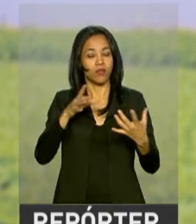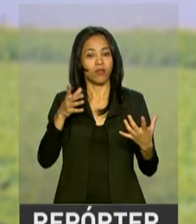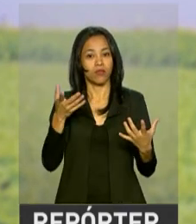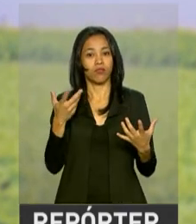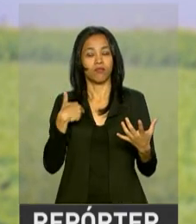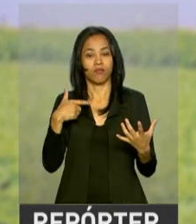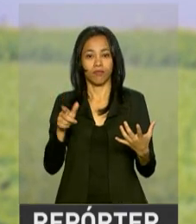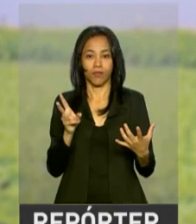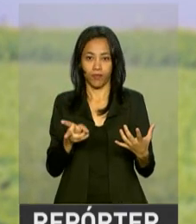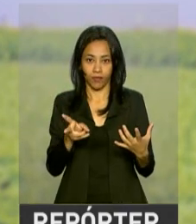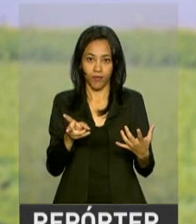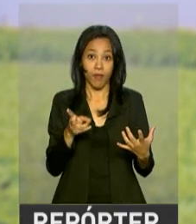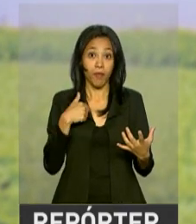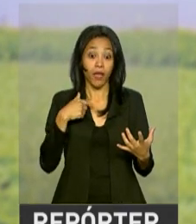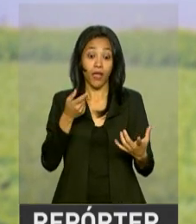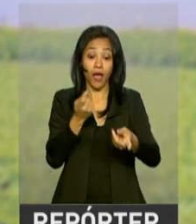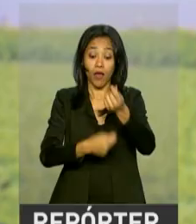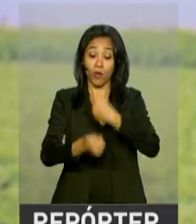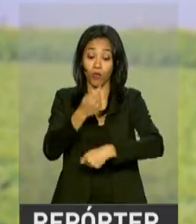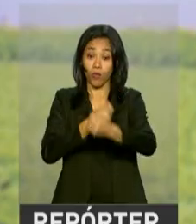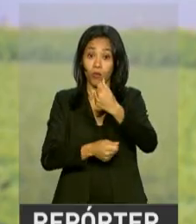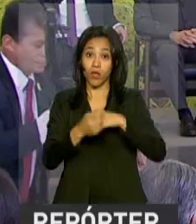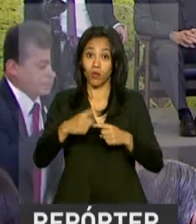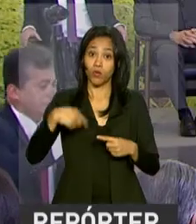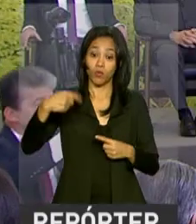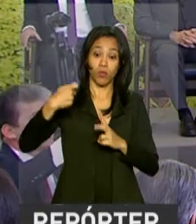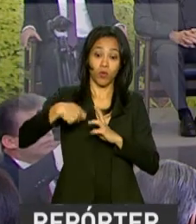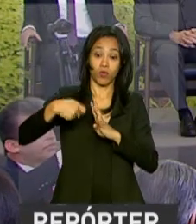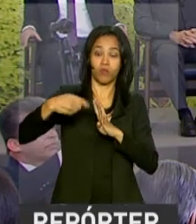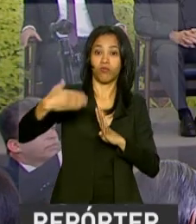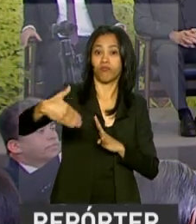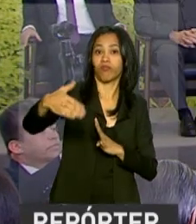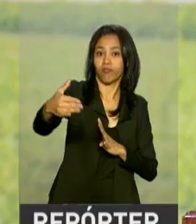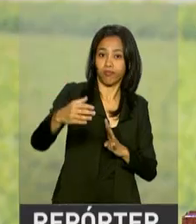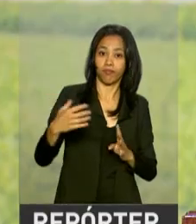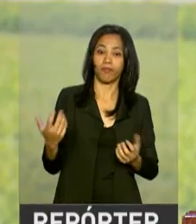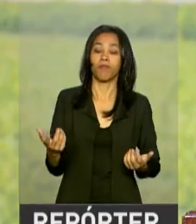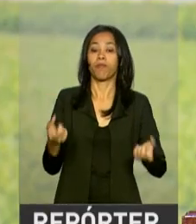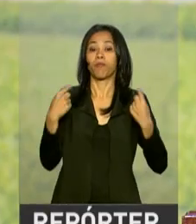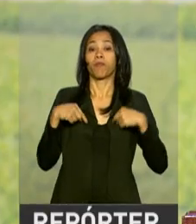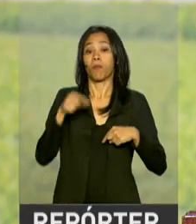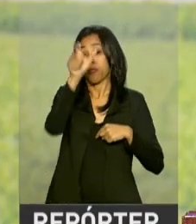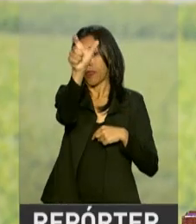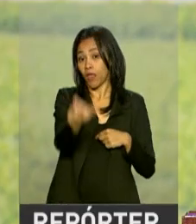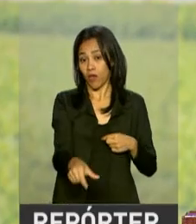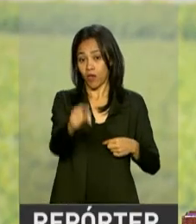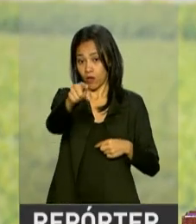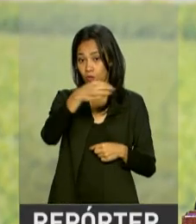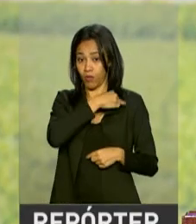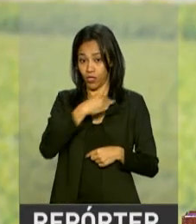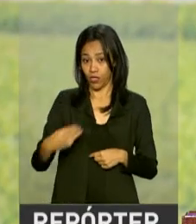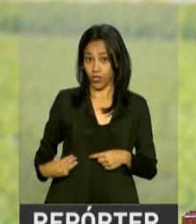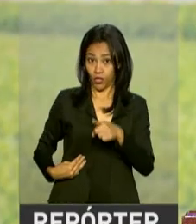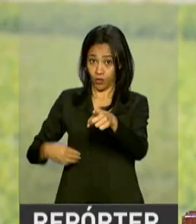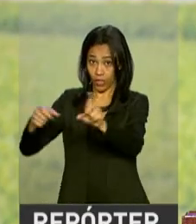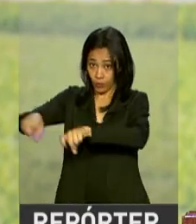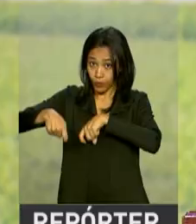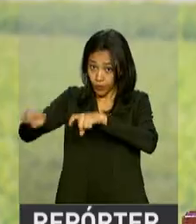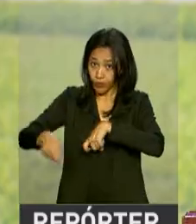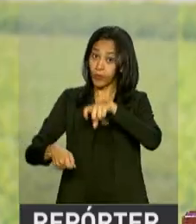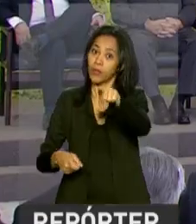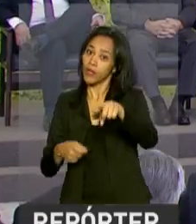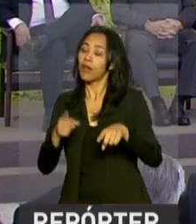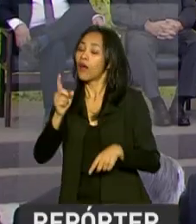anunciam para a economia nos próximos meses o ministro da agricultura da imagem ressaltou que o agronegócio é responsável